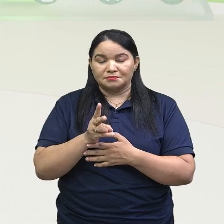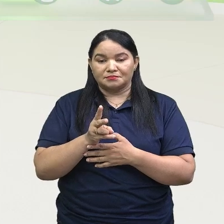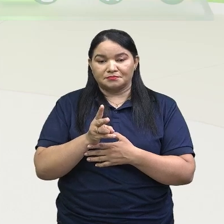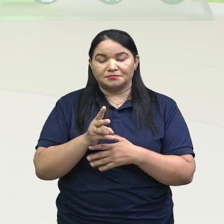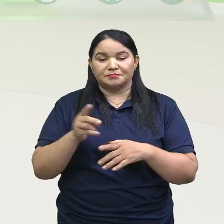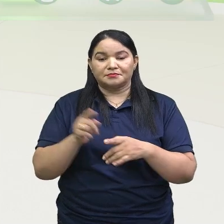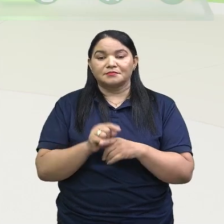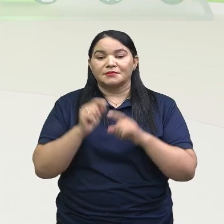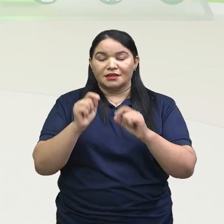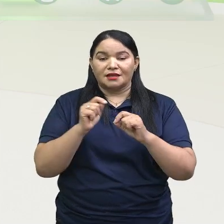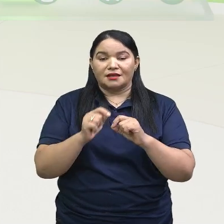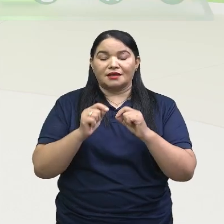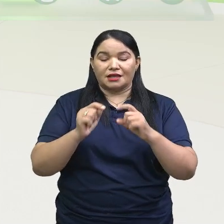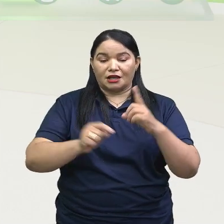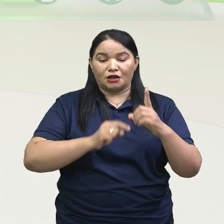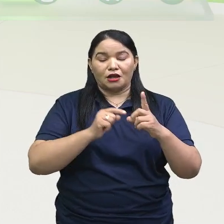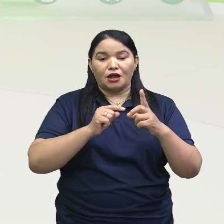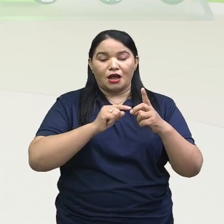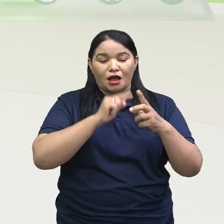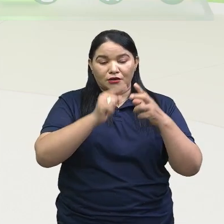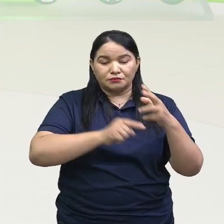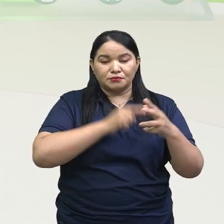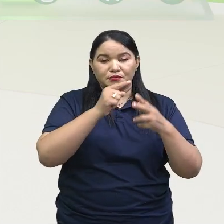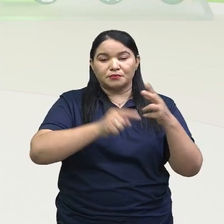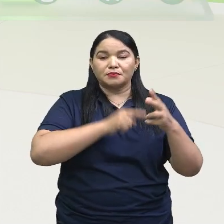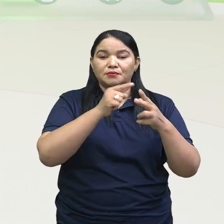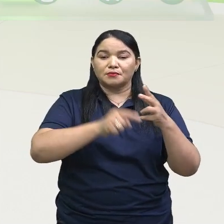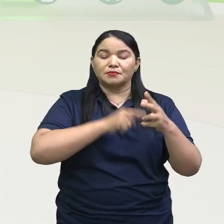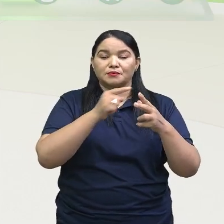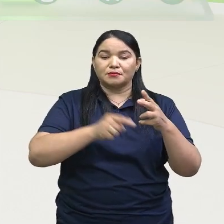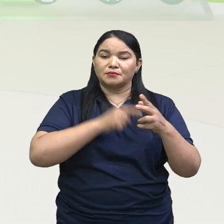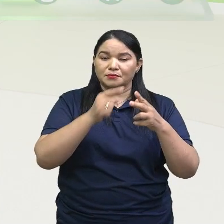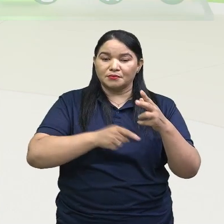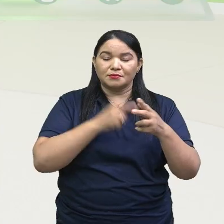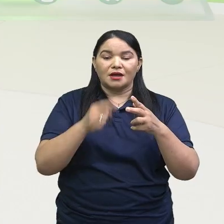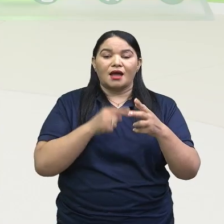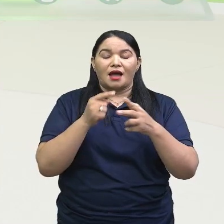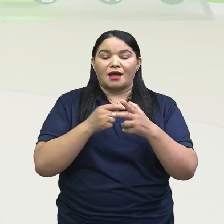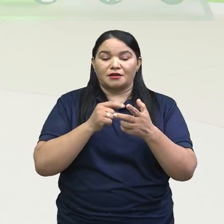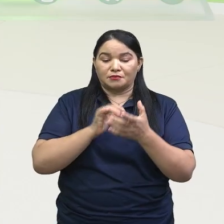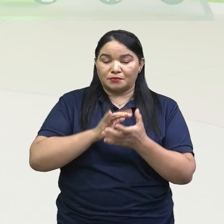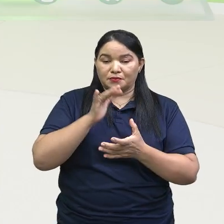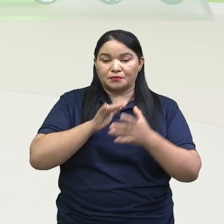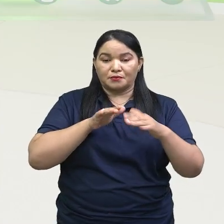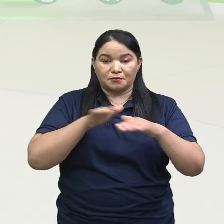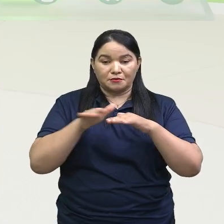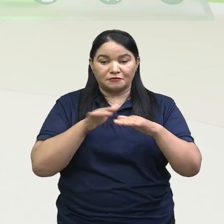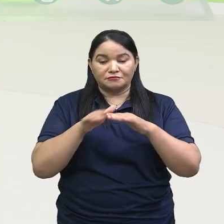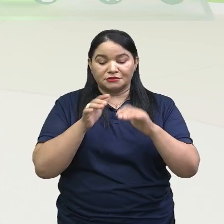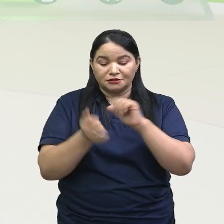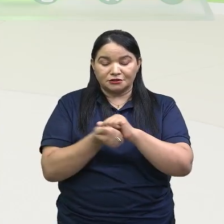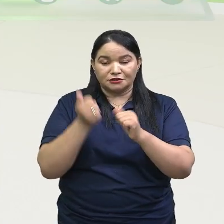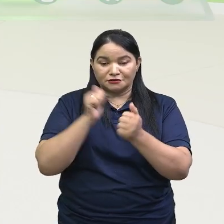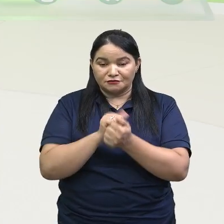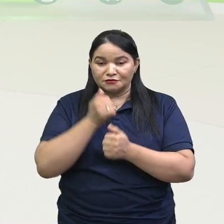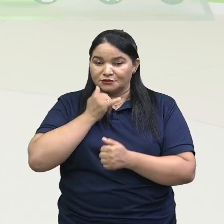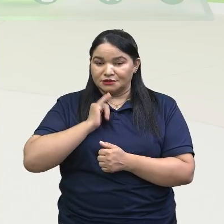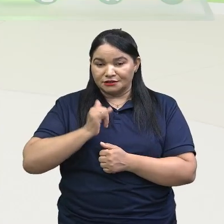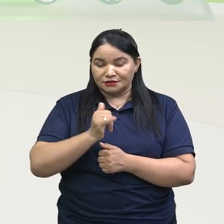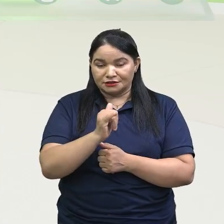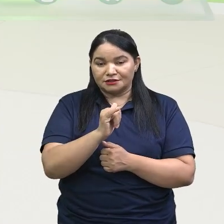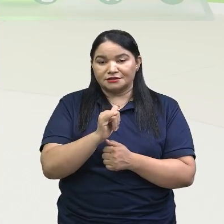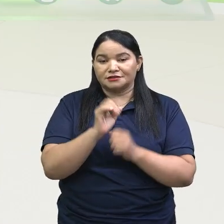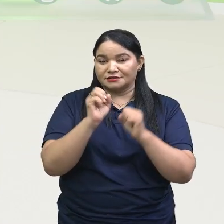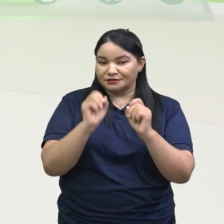para girar aquela turbina e ocorrer a transformação dessa energia cinética de movimento em energia elétrica,